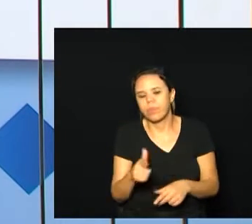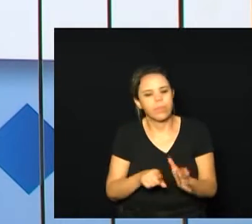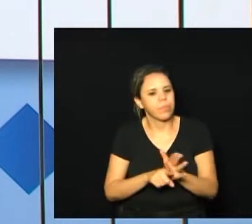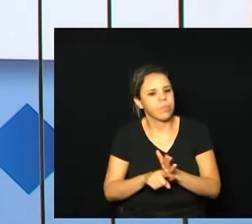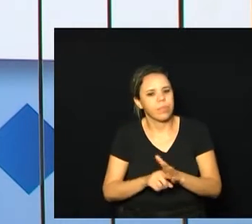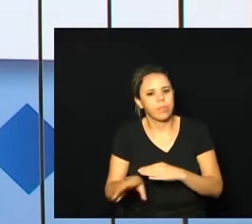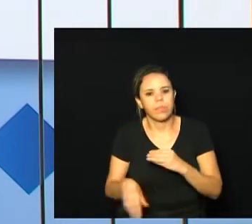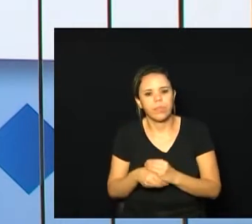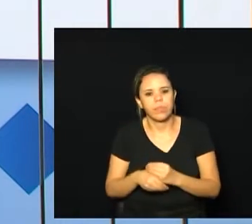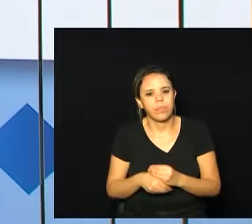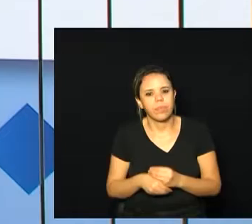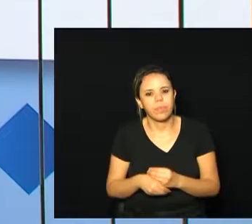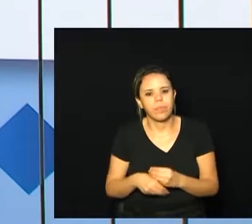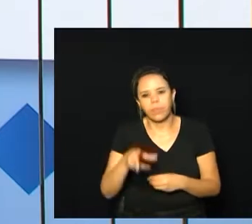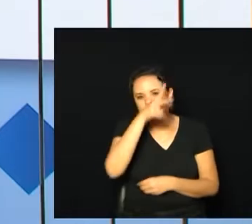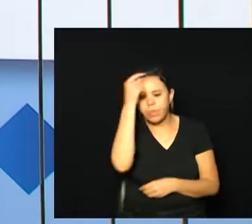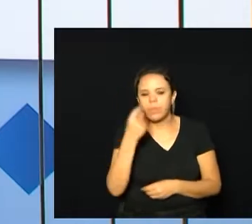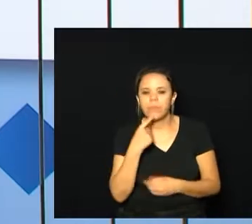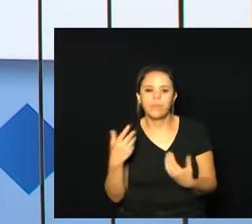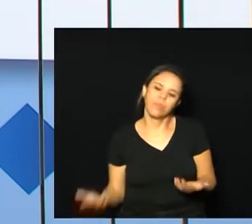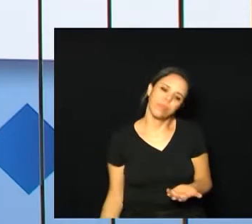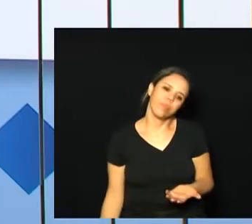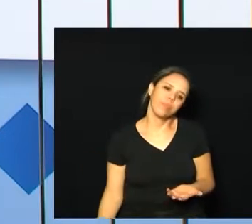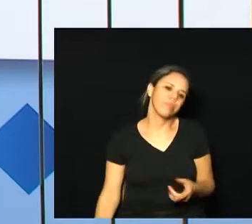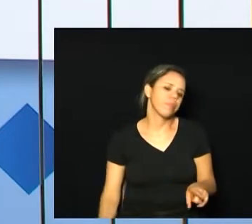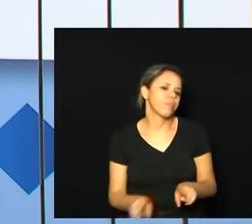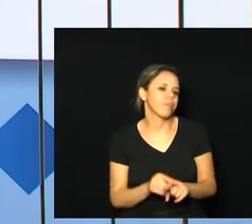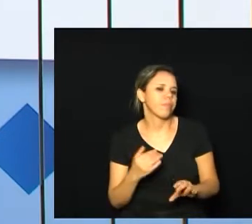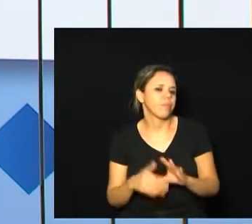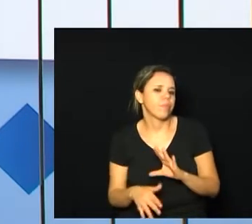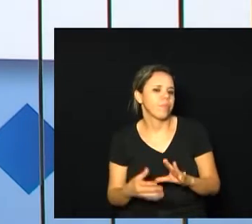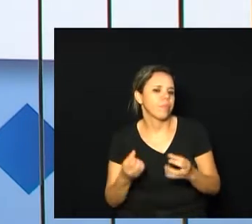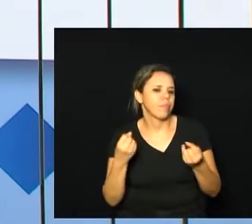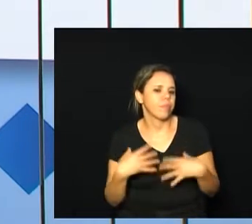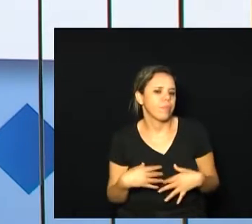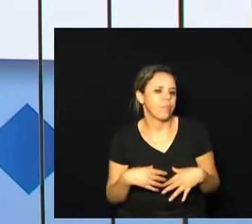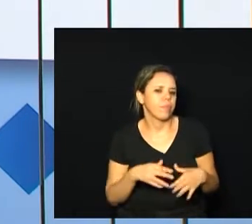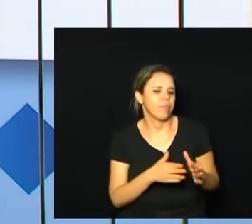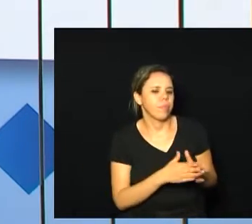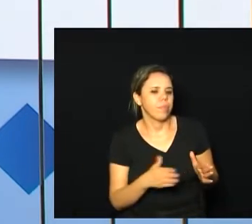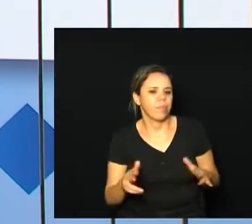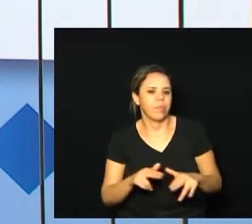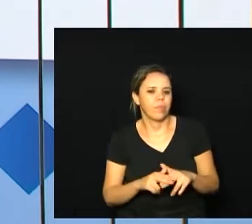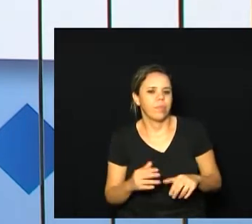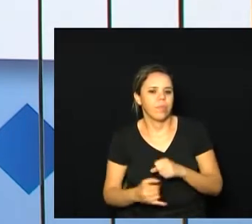dados atualizados. Inclusive, a Prefeitura de Campinas também enviou uma nota que, em decorrência do site estar fora do